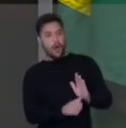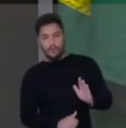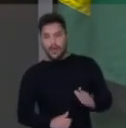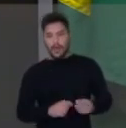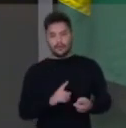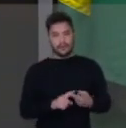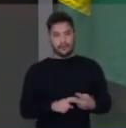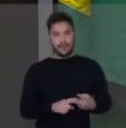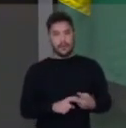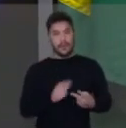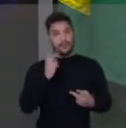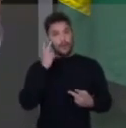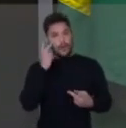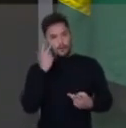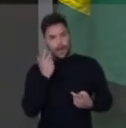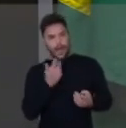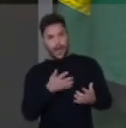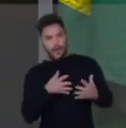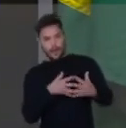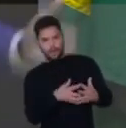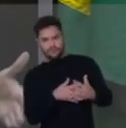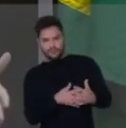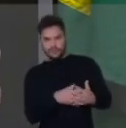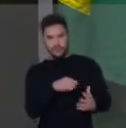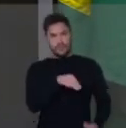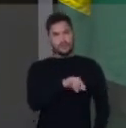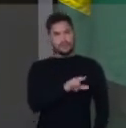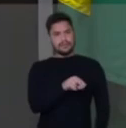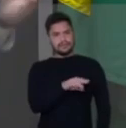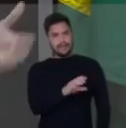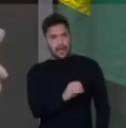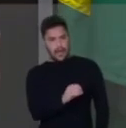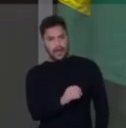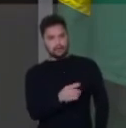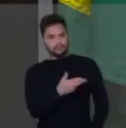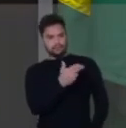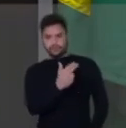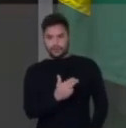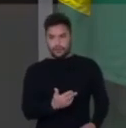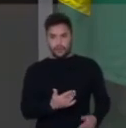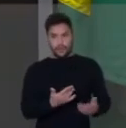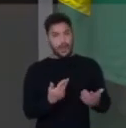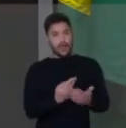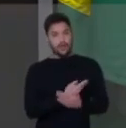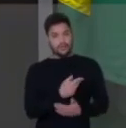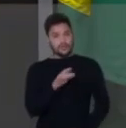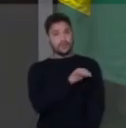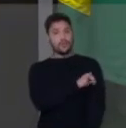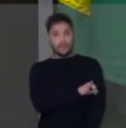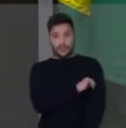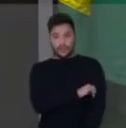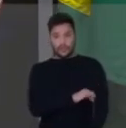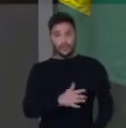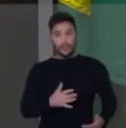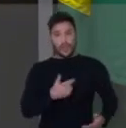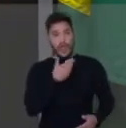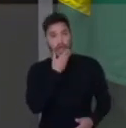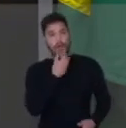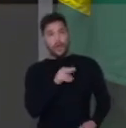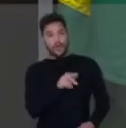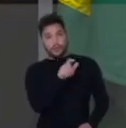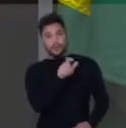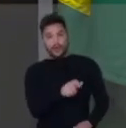normal a pessoa ser confundida com um miliciano e tomar tiro e morrer. É uma tragédia absurda que aconteceu no Rio de Janeiro, que é um irmão de uma